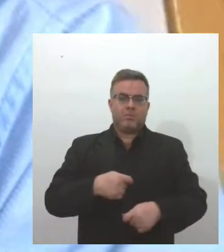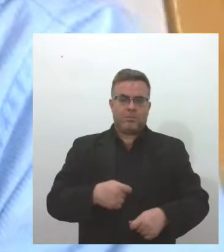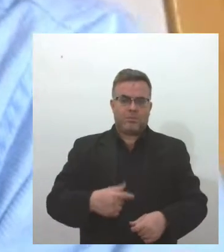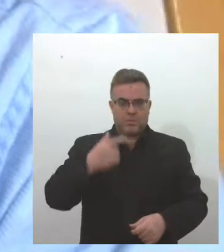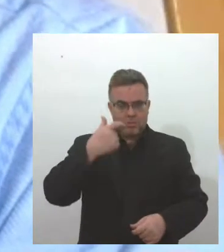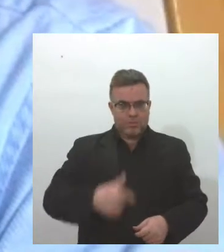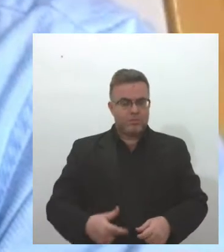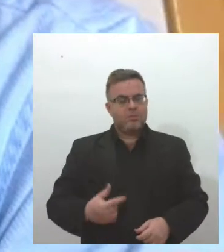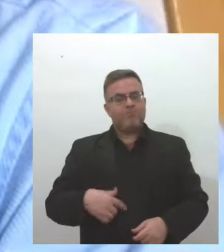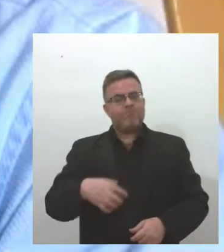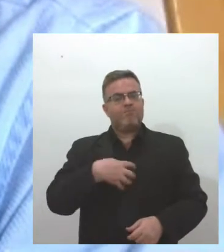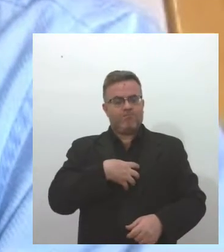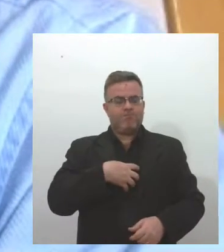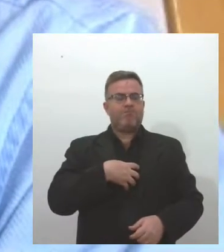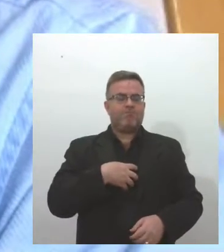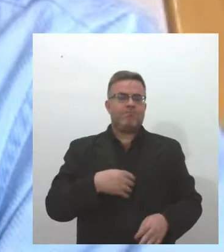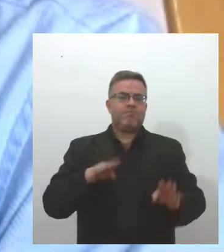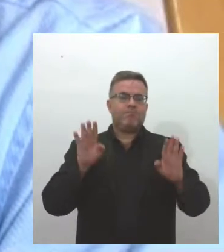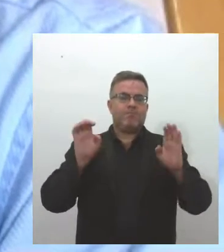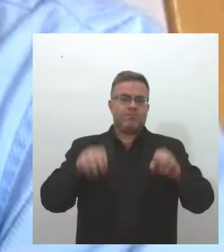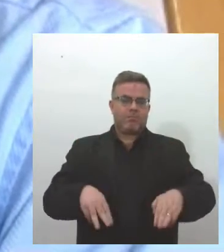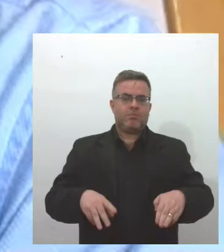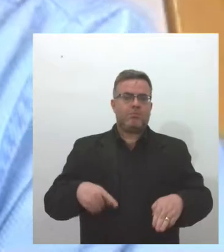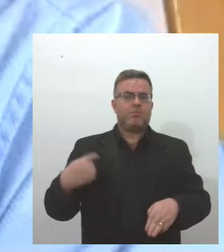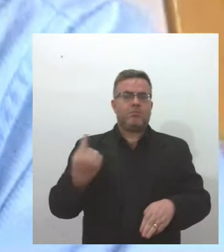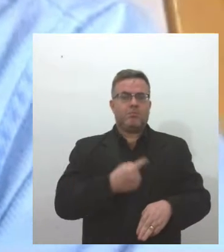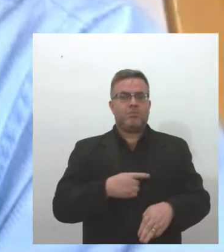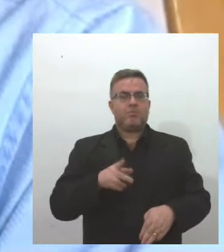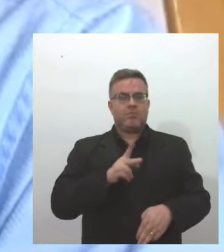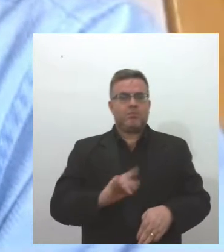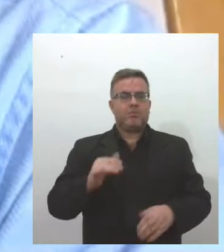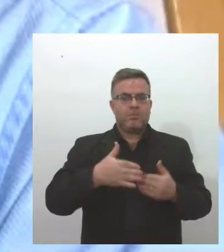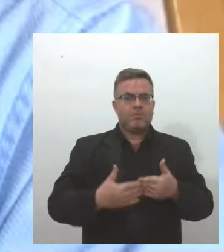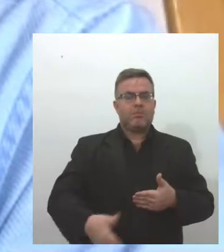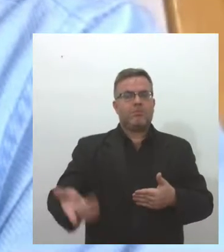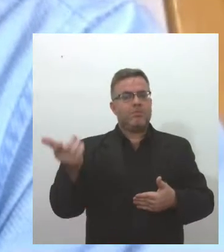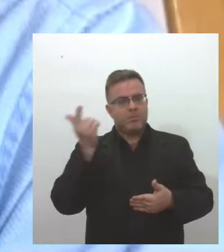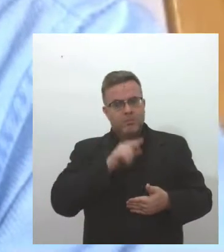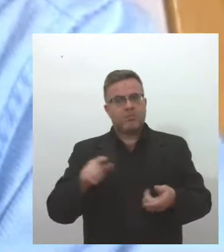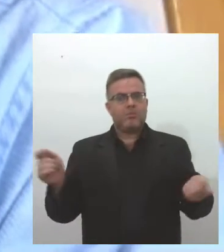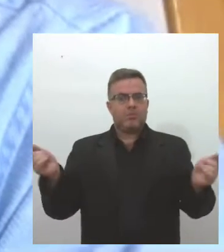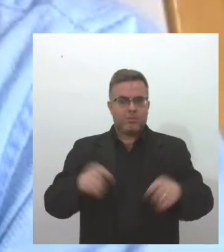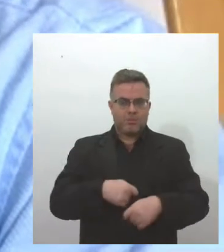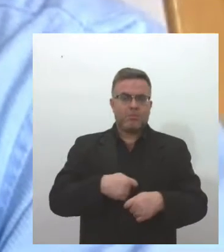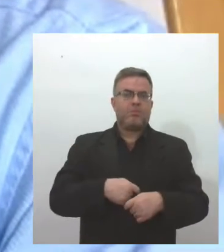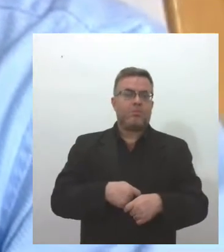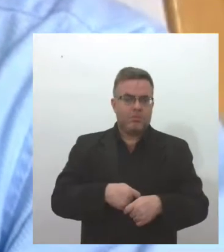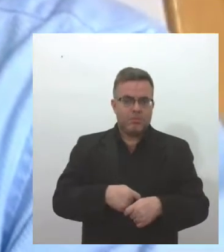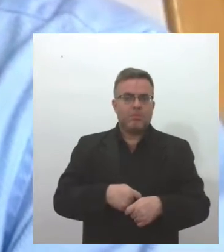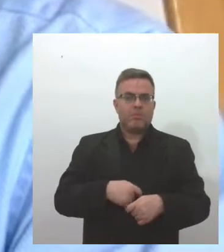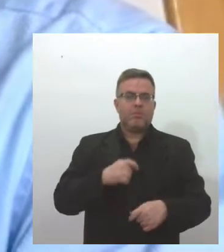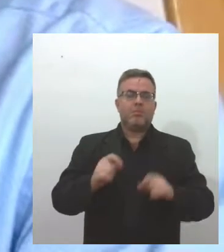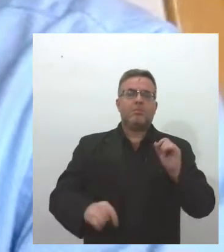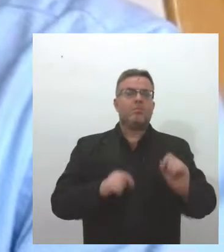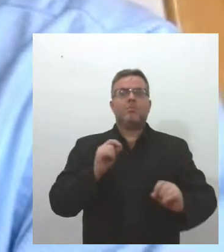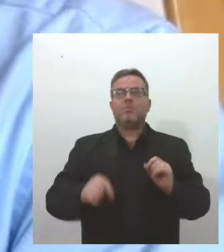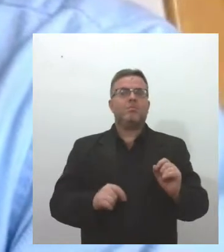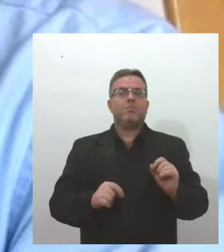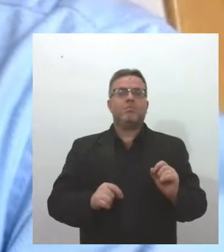bastante convencido que nós iremos, a partir agora da próxima autoestação,